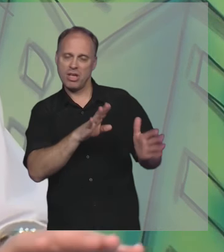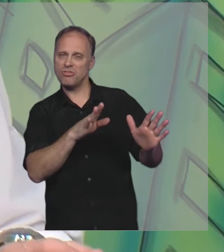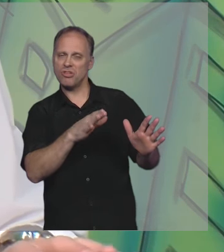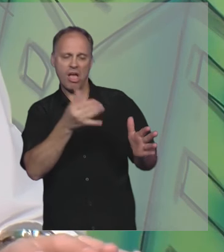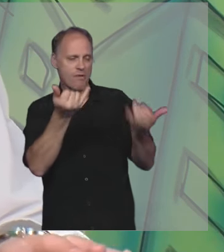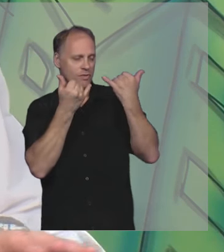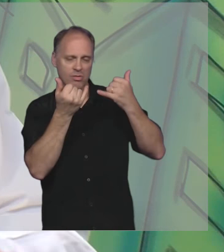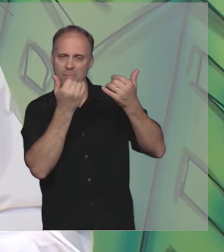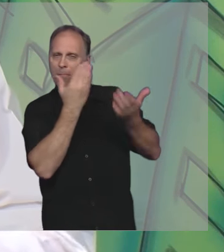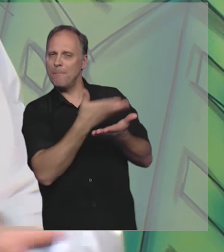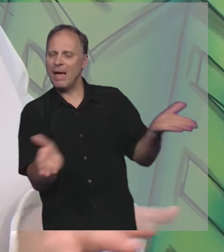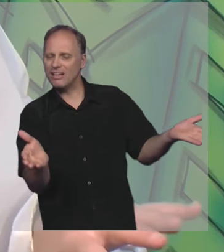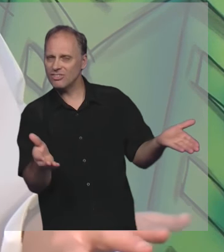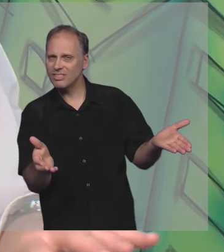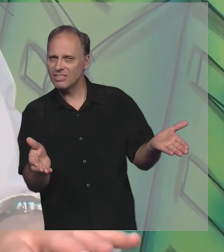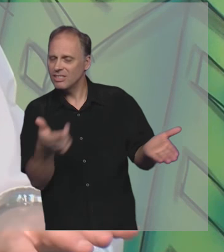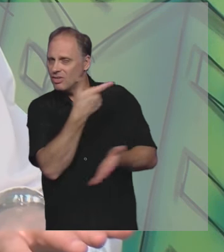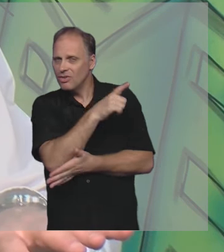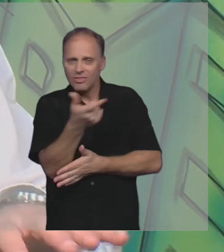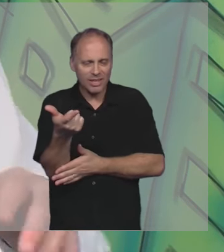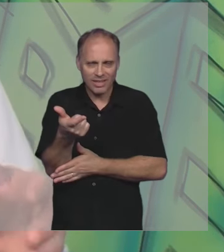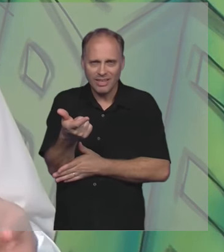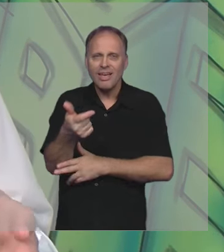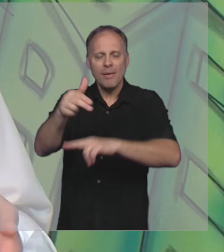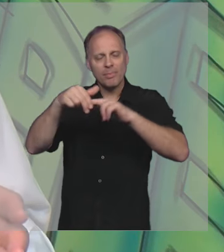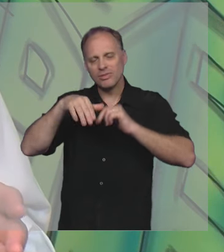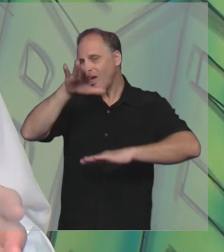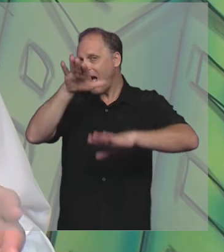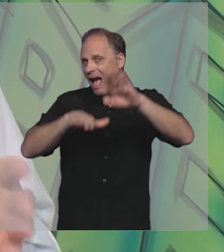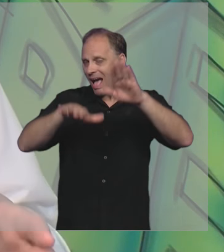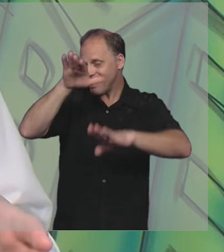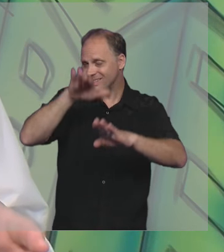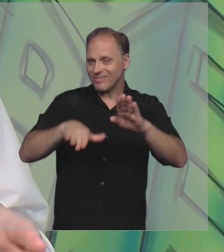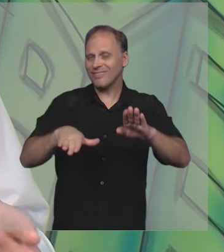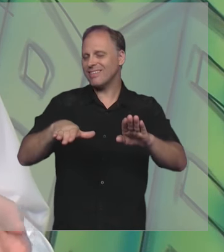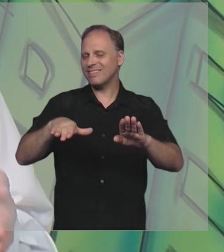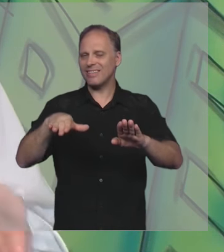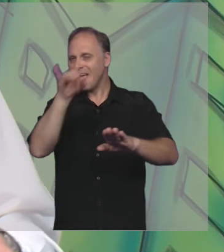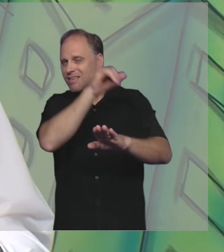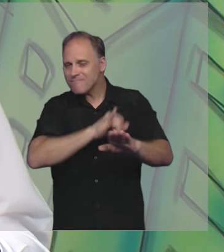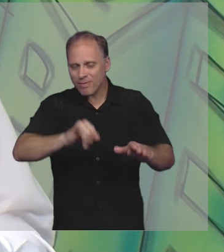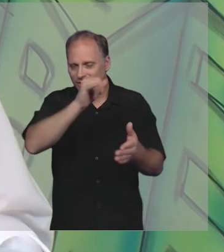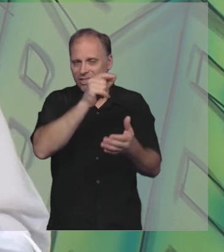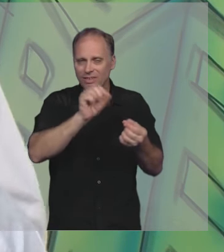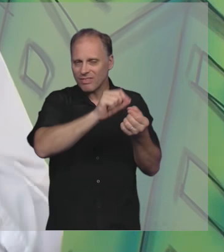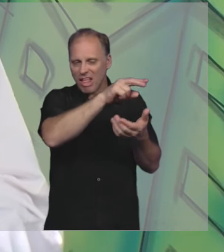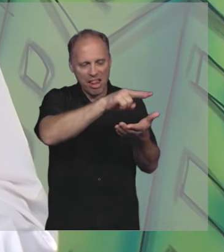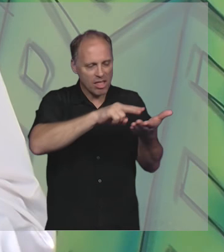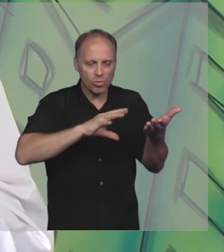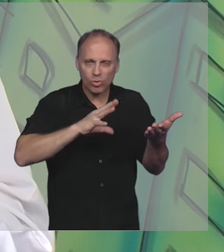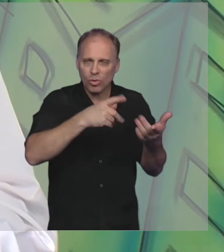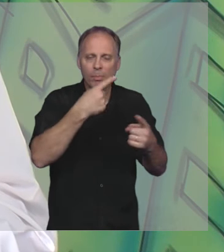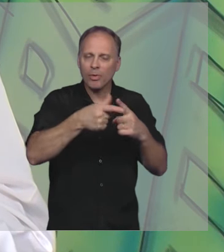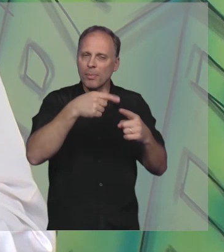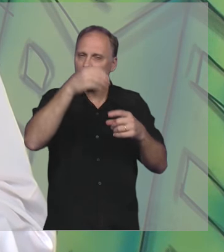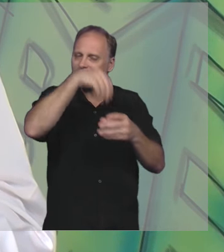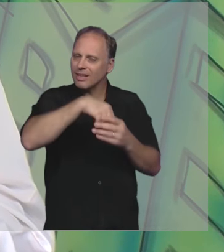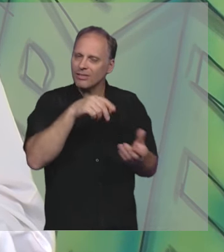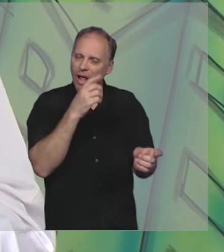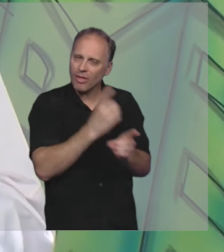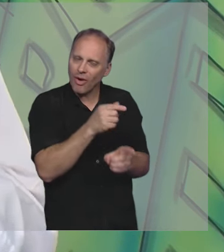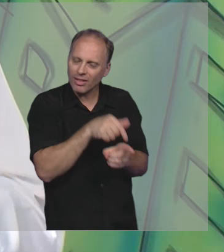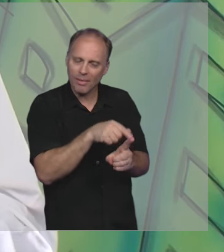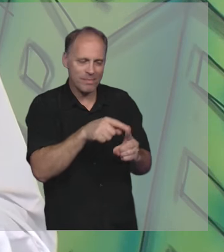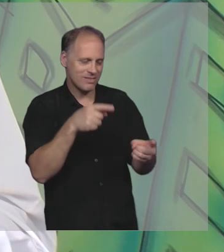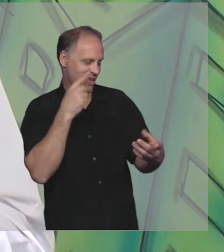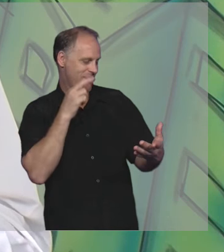passa aquilo desinformado, ela não tem aquilo. E muitas vezes aquilo seria importantíssimo para ela porque o problema dela está ali dentro.